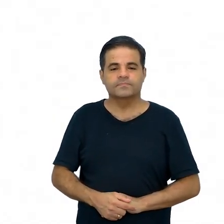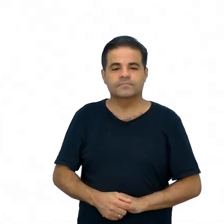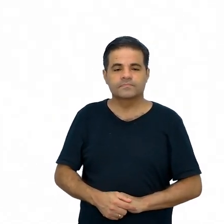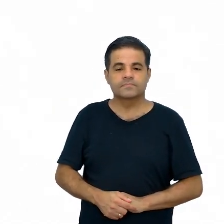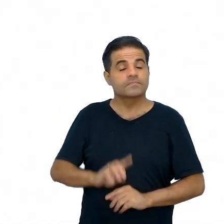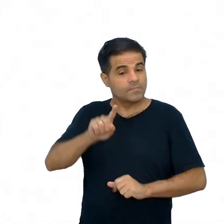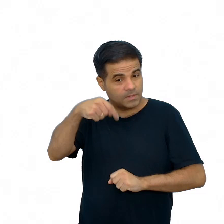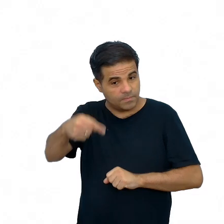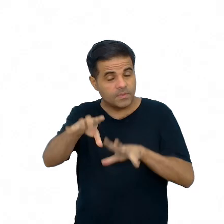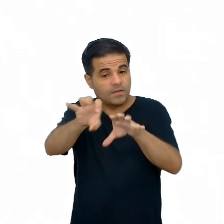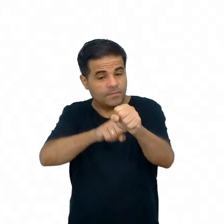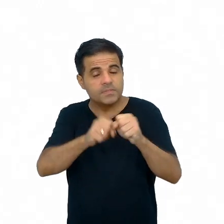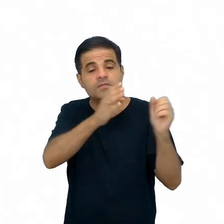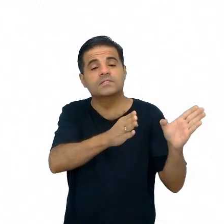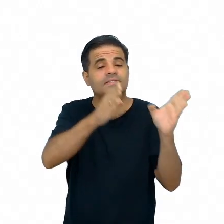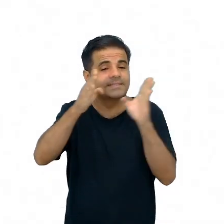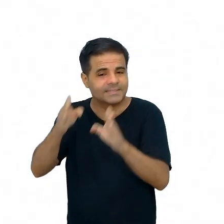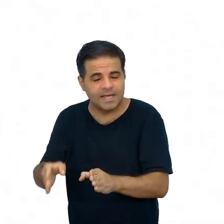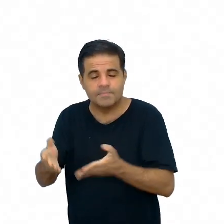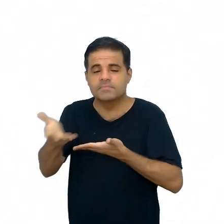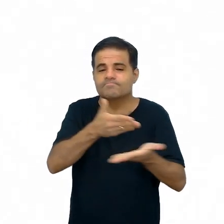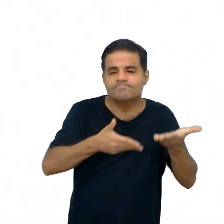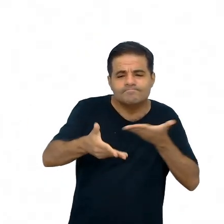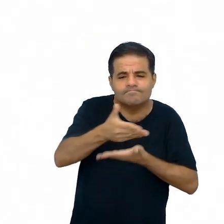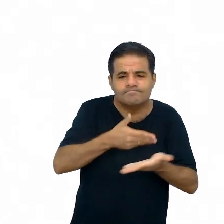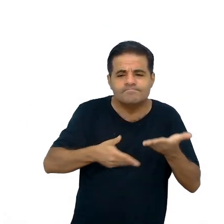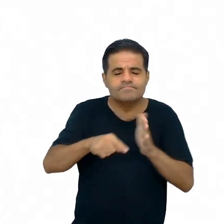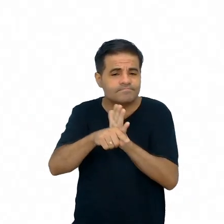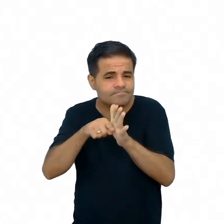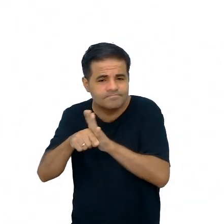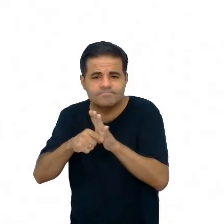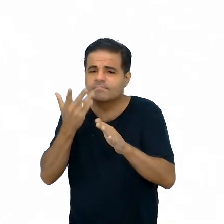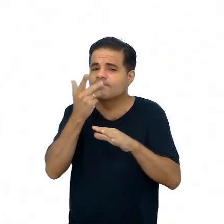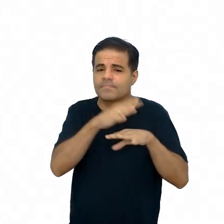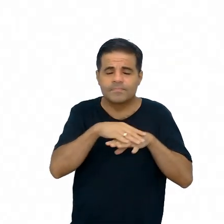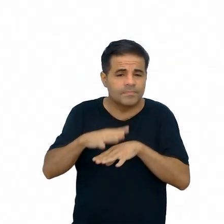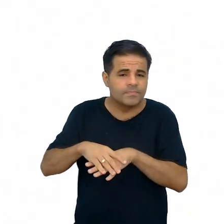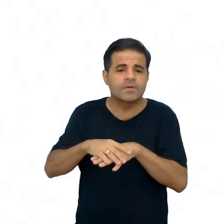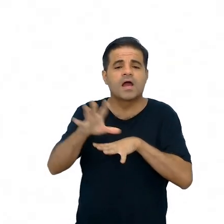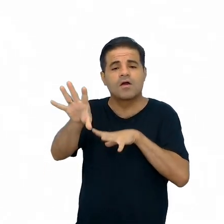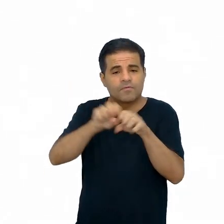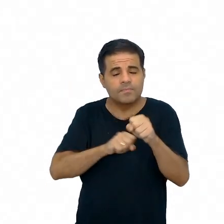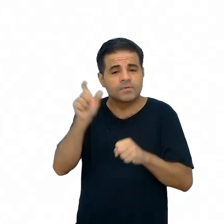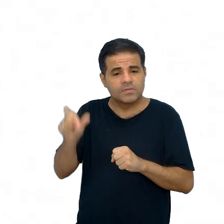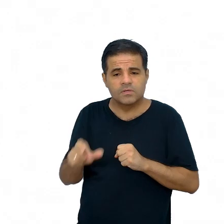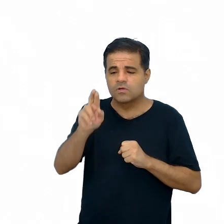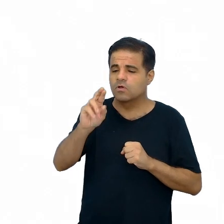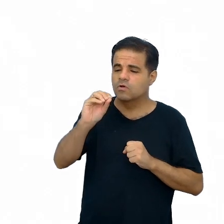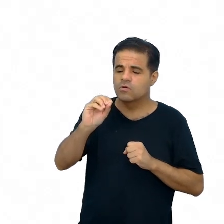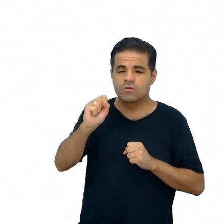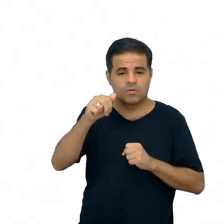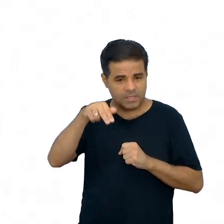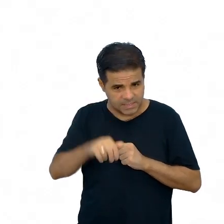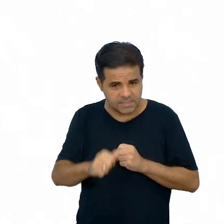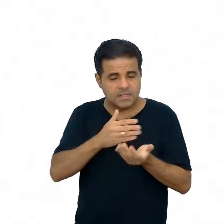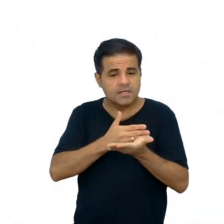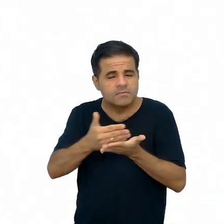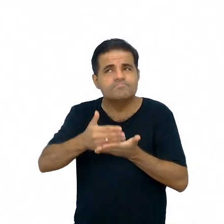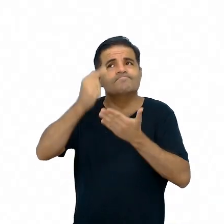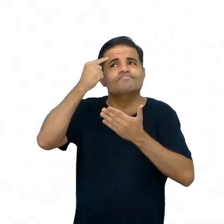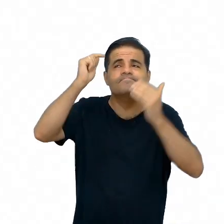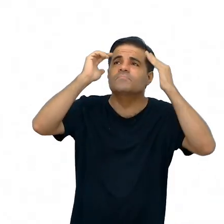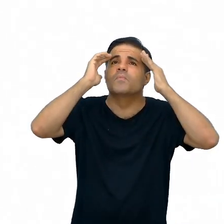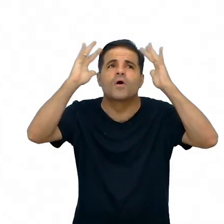Na formação de etapa, em relação à investigação matemática, a formadora Rosana Magni iniciou uma